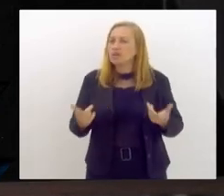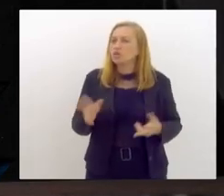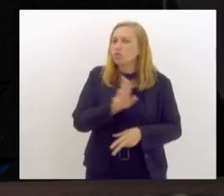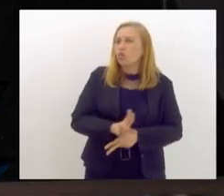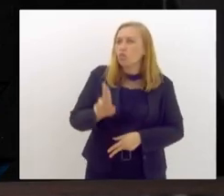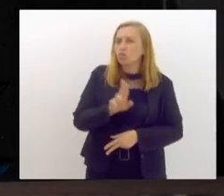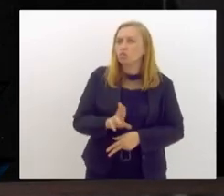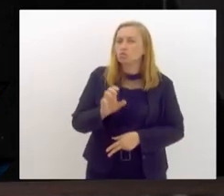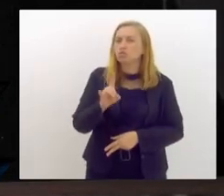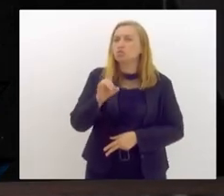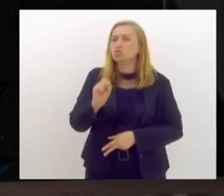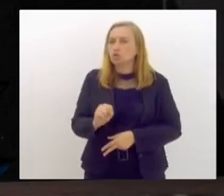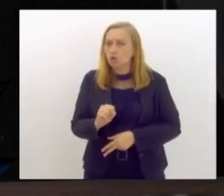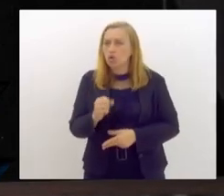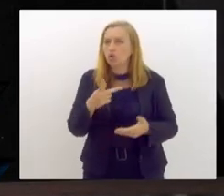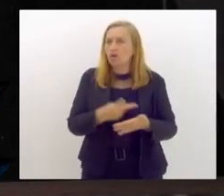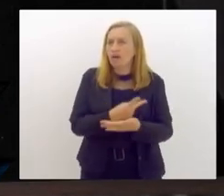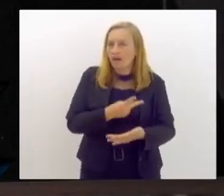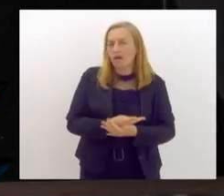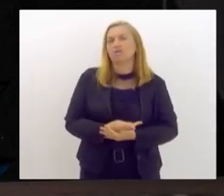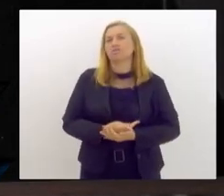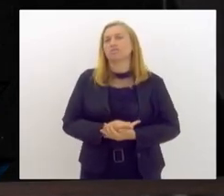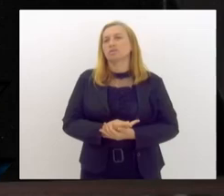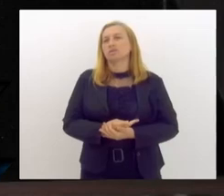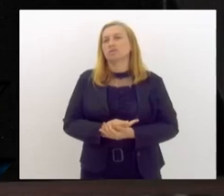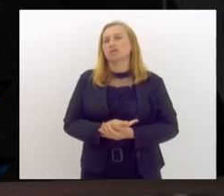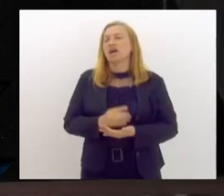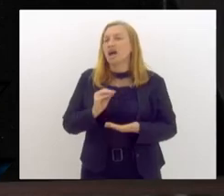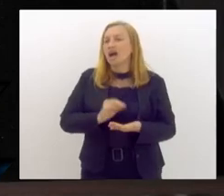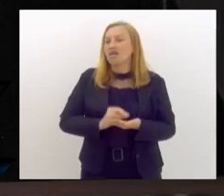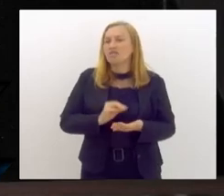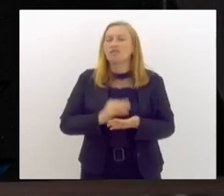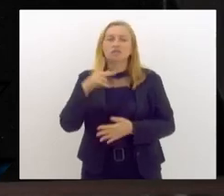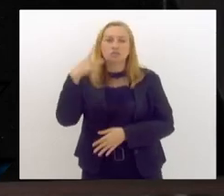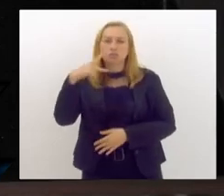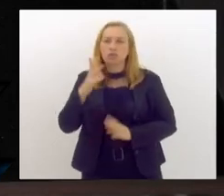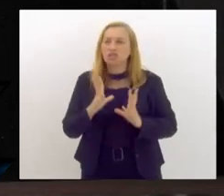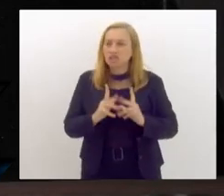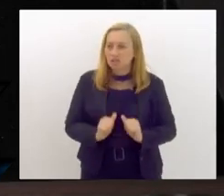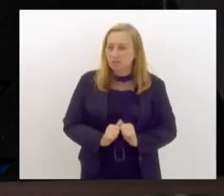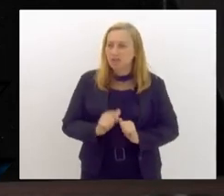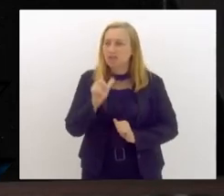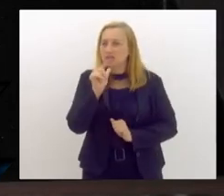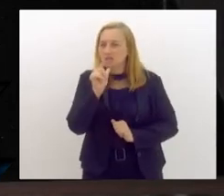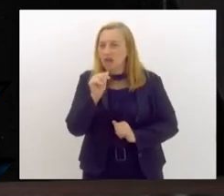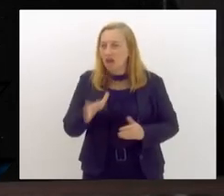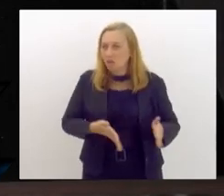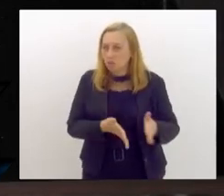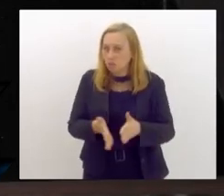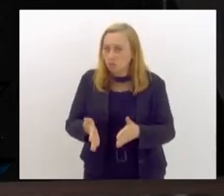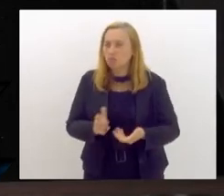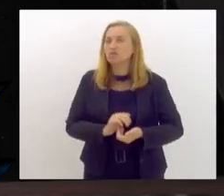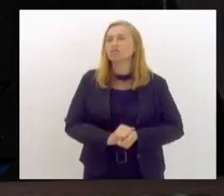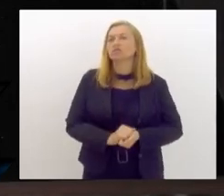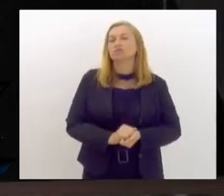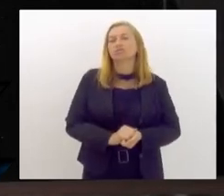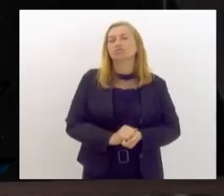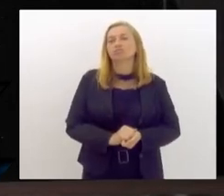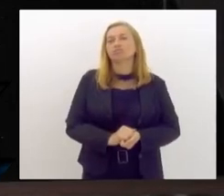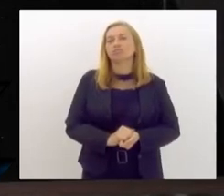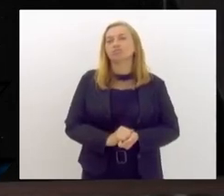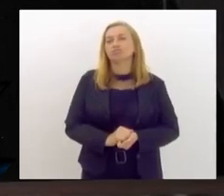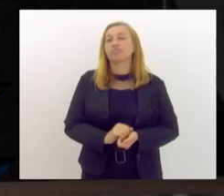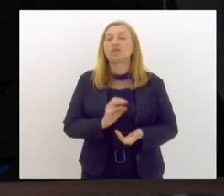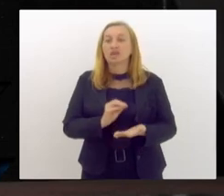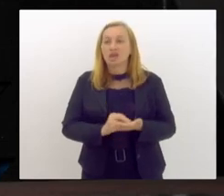do solo, do uso irregular do solo, a ausência de política de limpeza de águas pluviais e fluviais, né, e